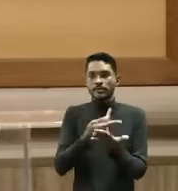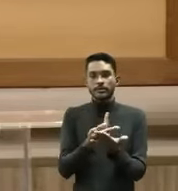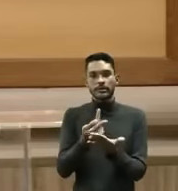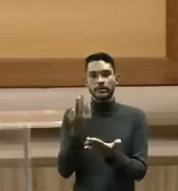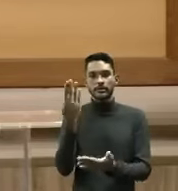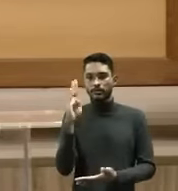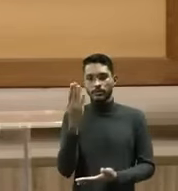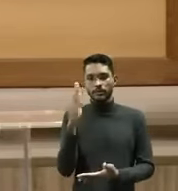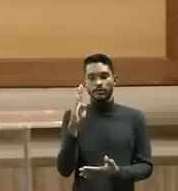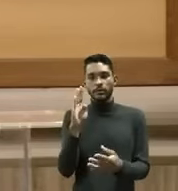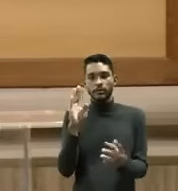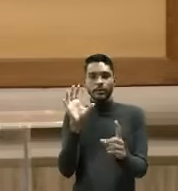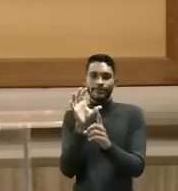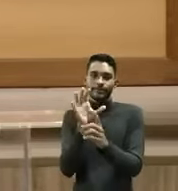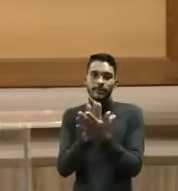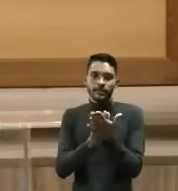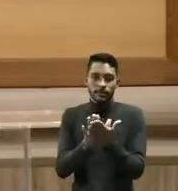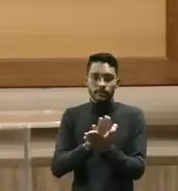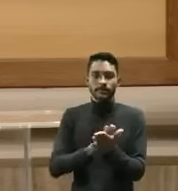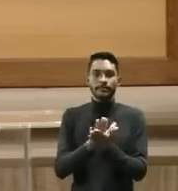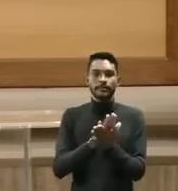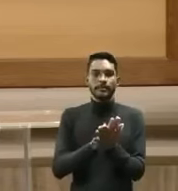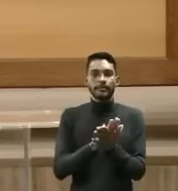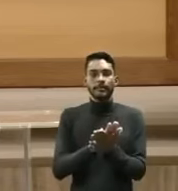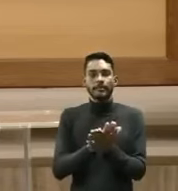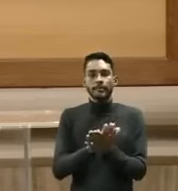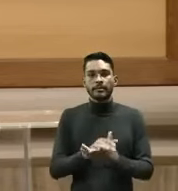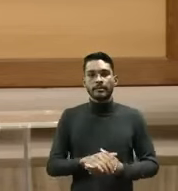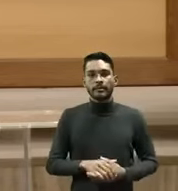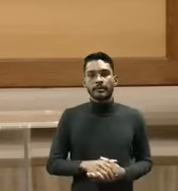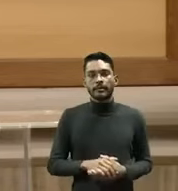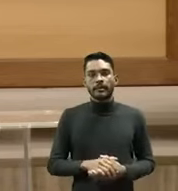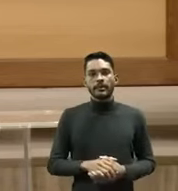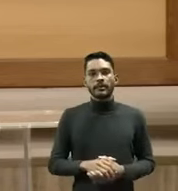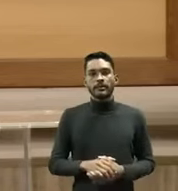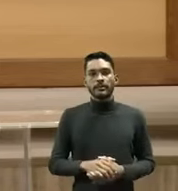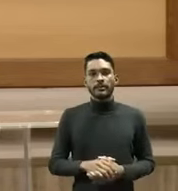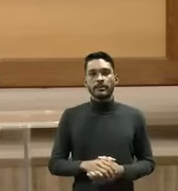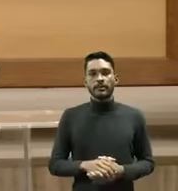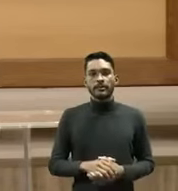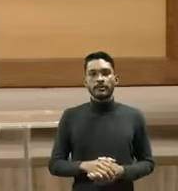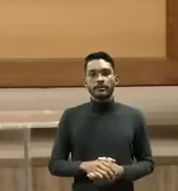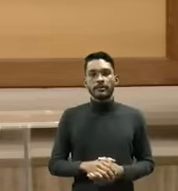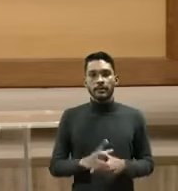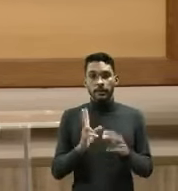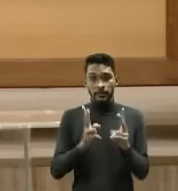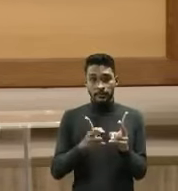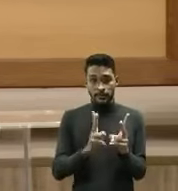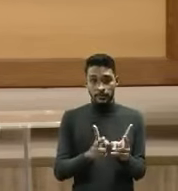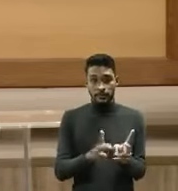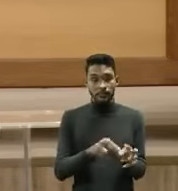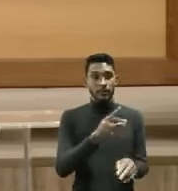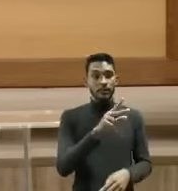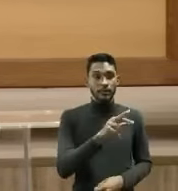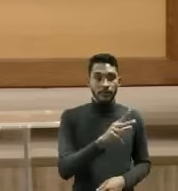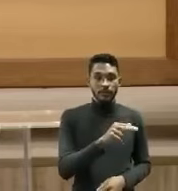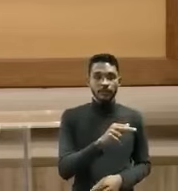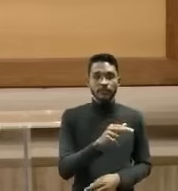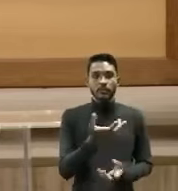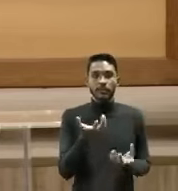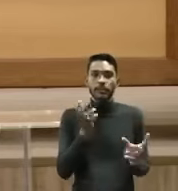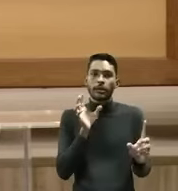é acusada de nada nem sempre um irmão ou uma irmã que não tem acusação de nada quer